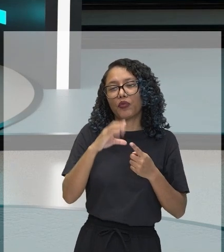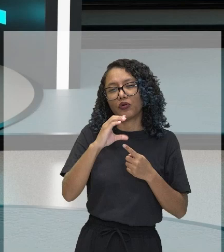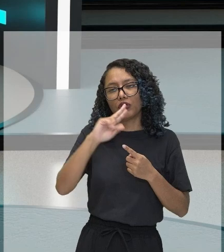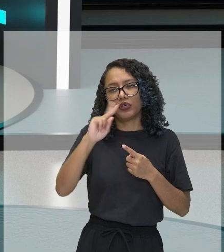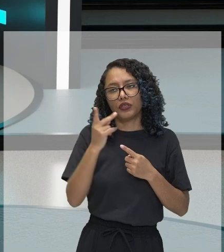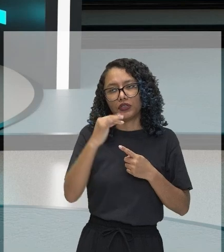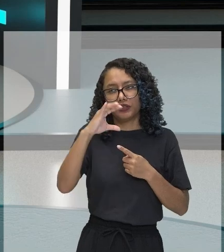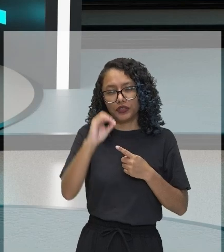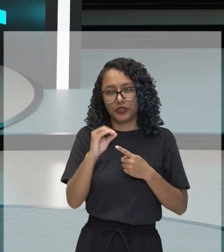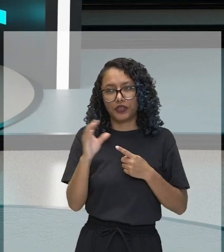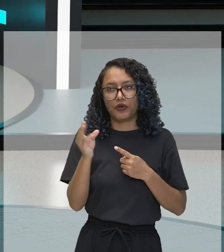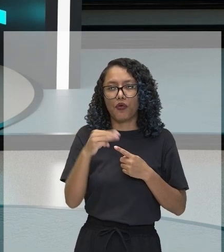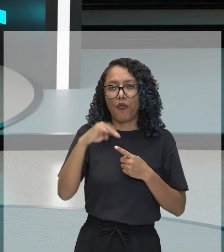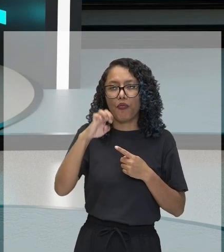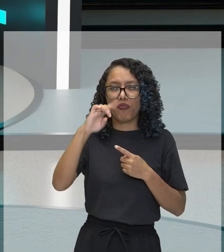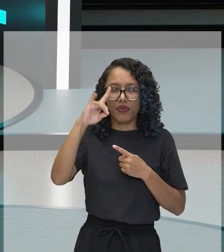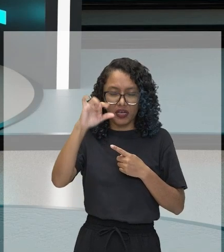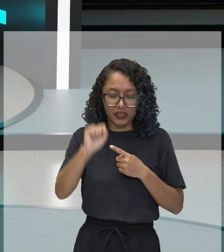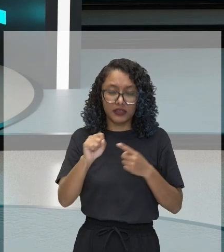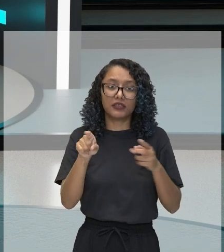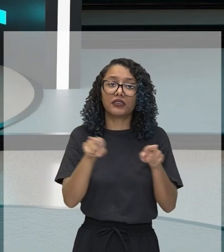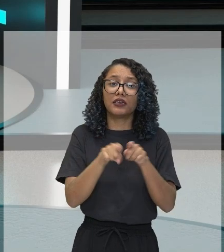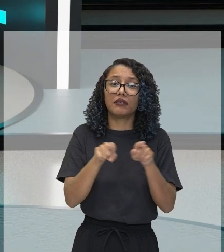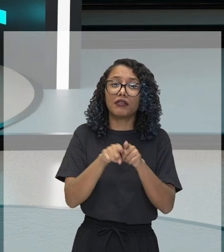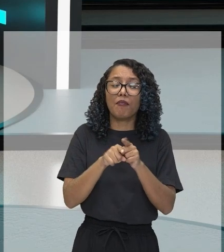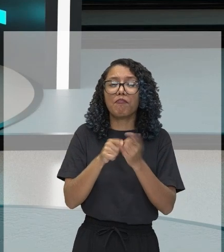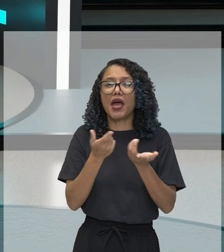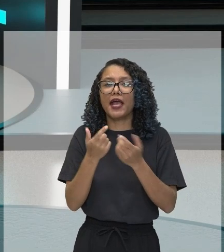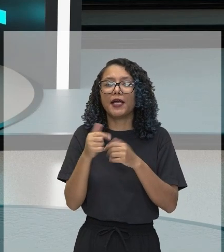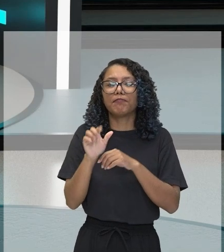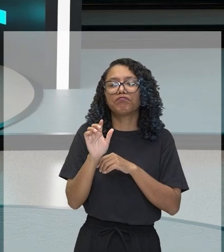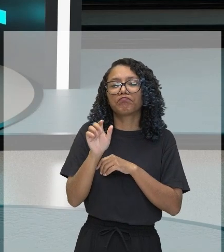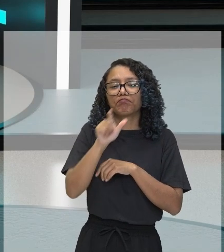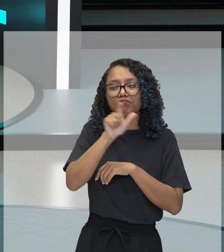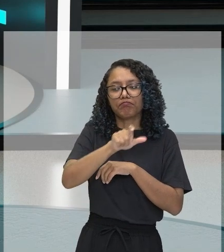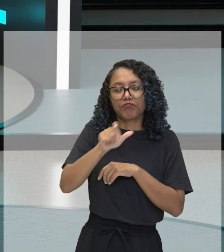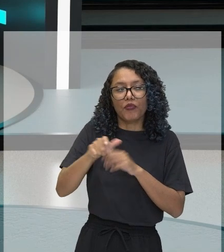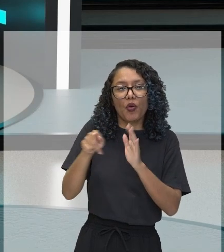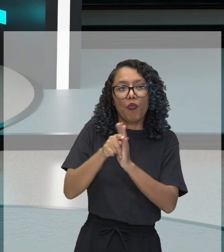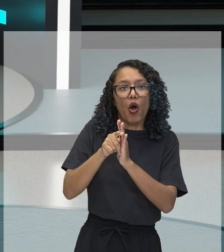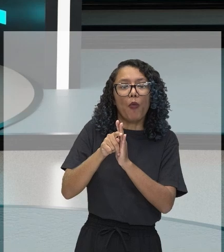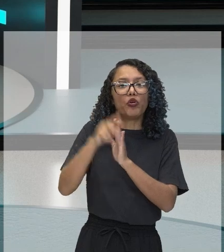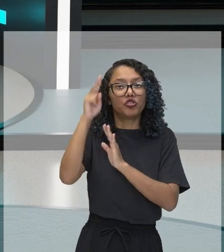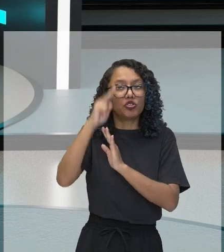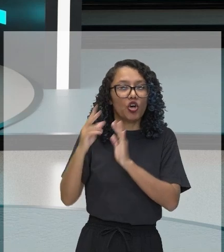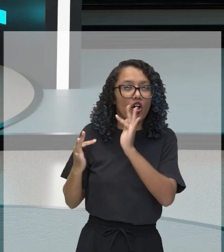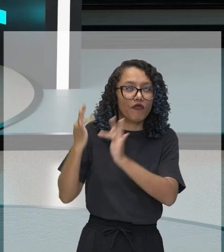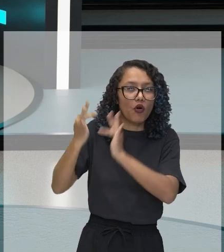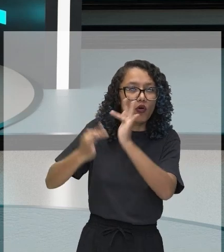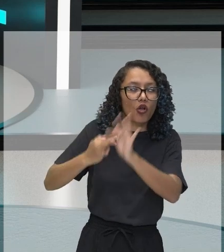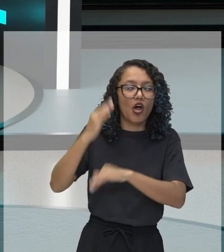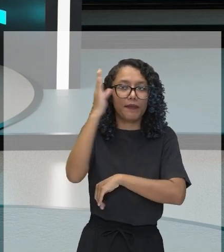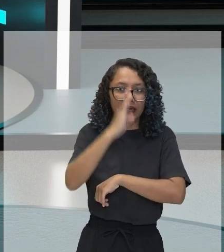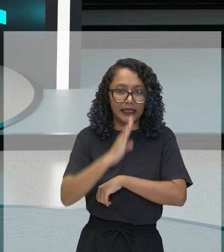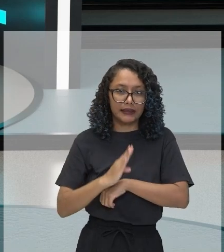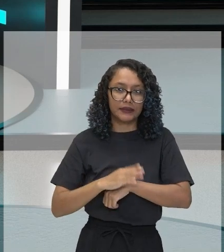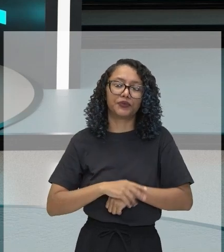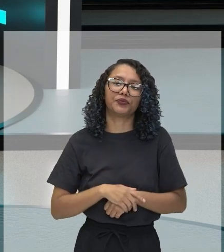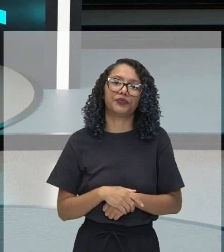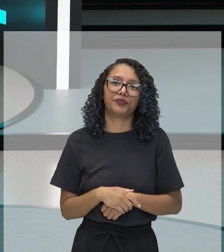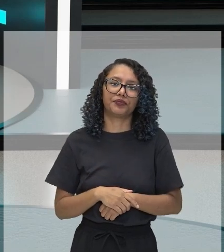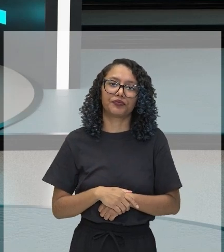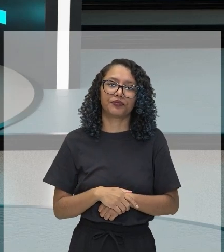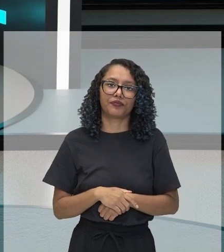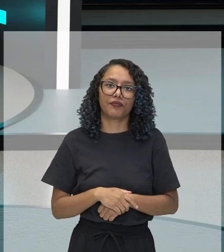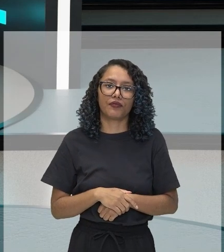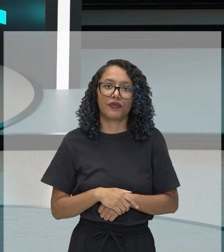seres míticos da cultura do norte brasileiro. As apresentações são realizadas